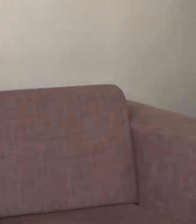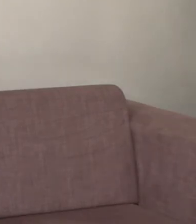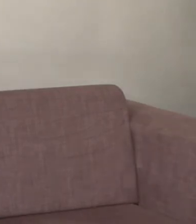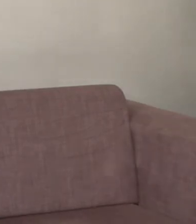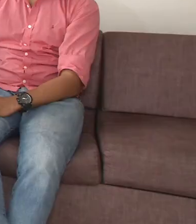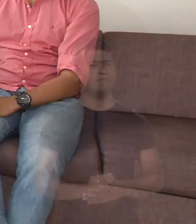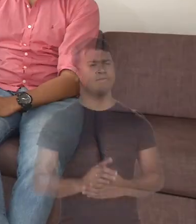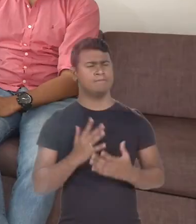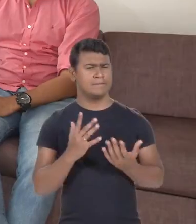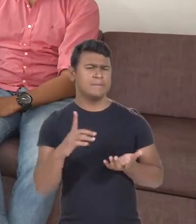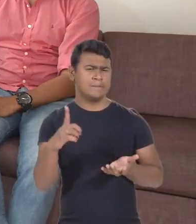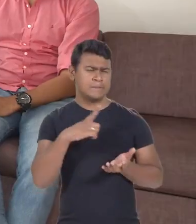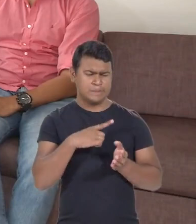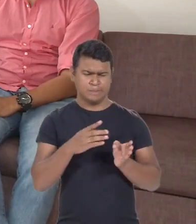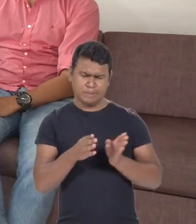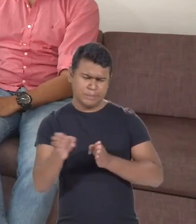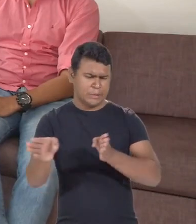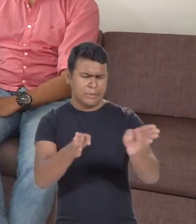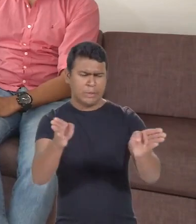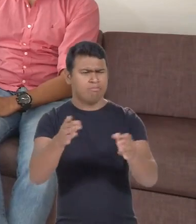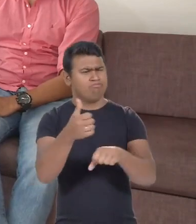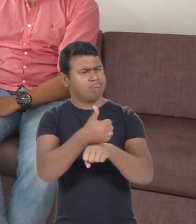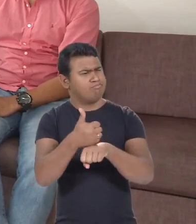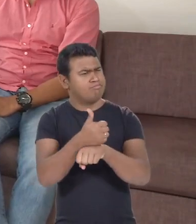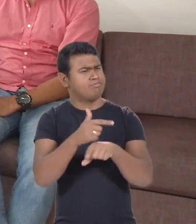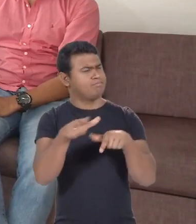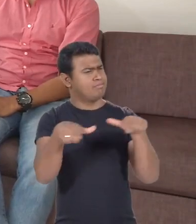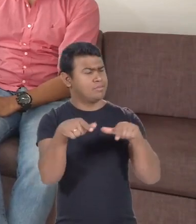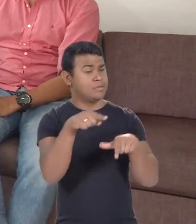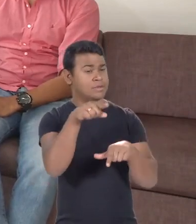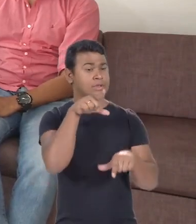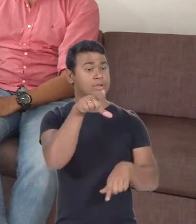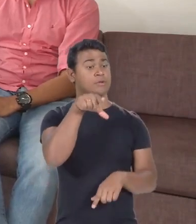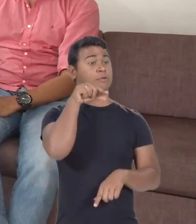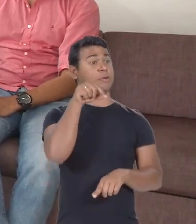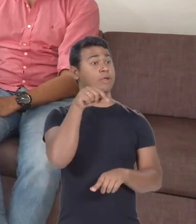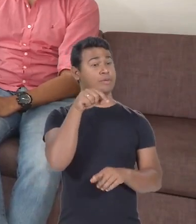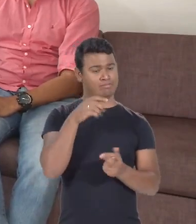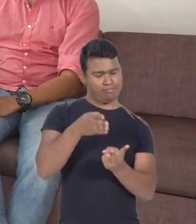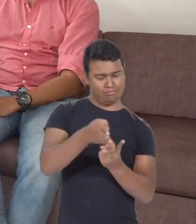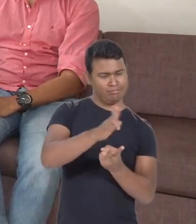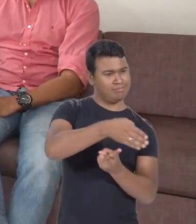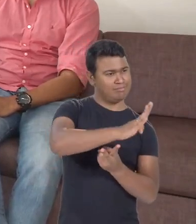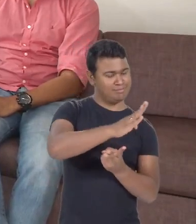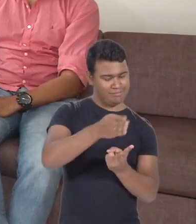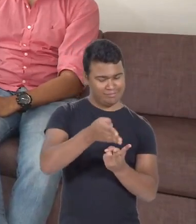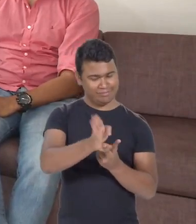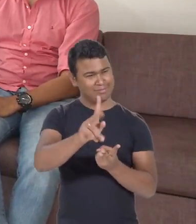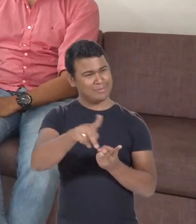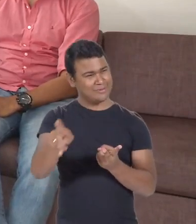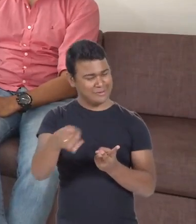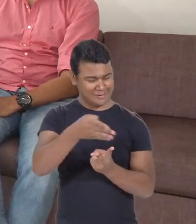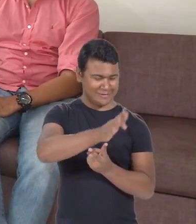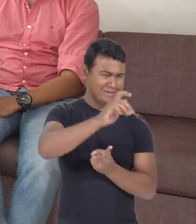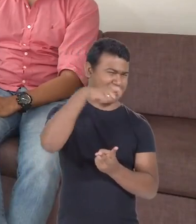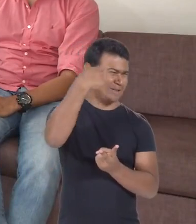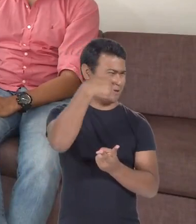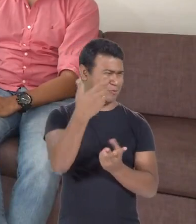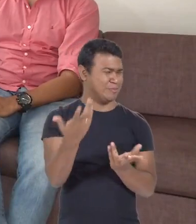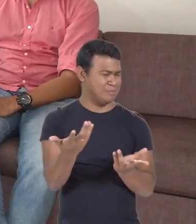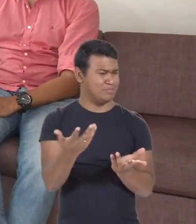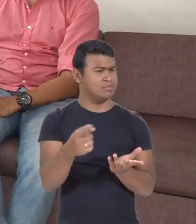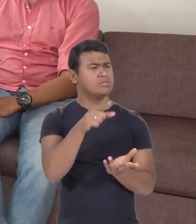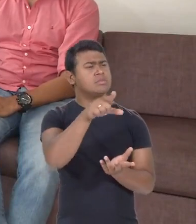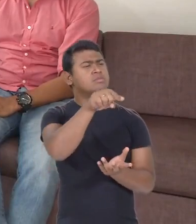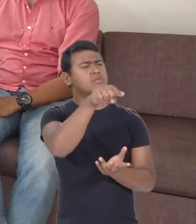ouvinte. Com tantas possibilidades, né, de profissão, você escolheu para seguir carreira professor e